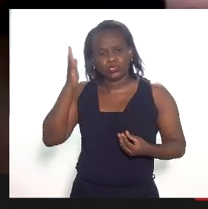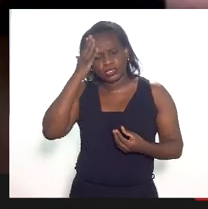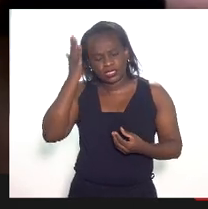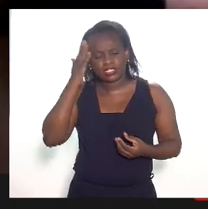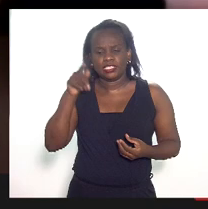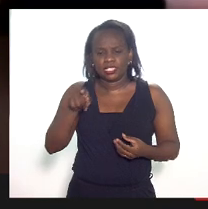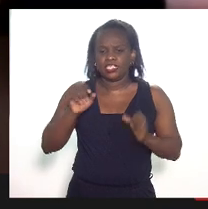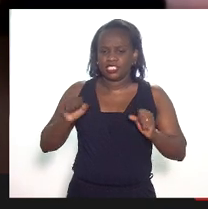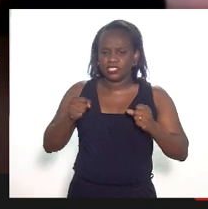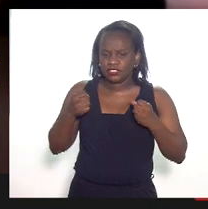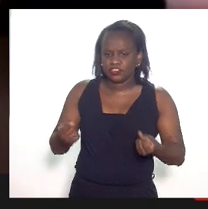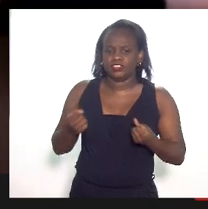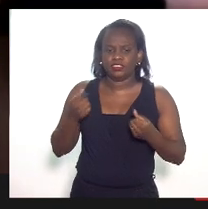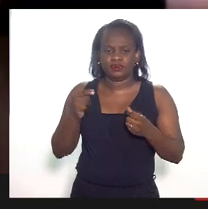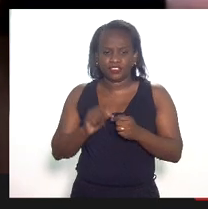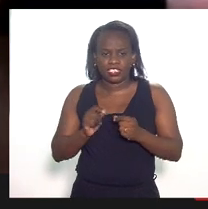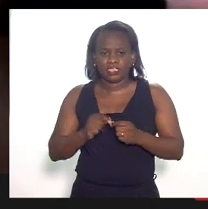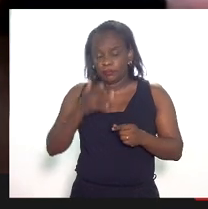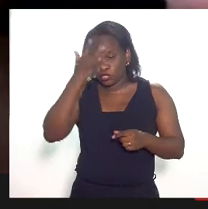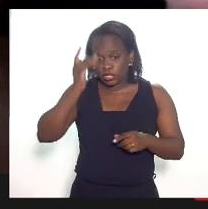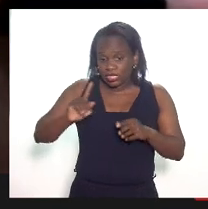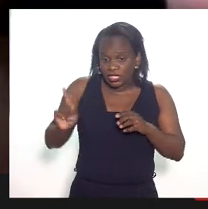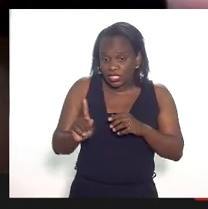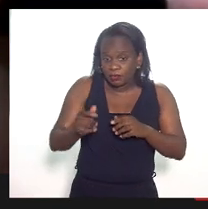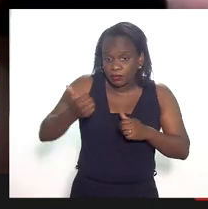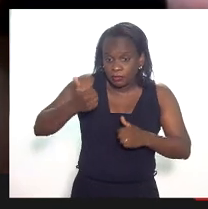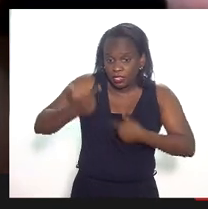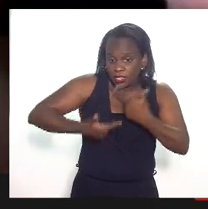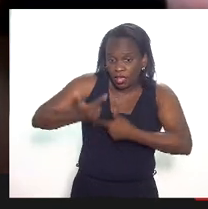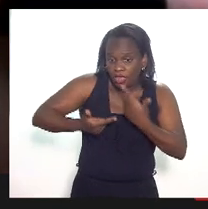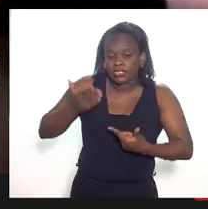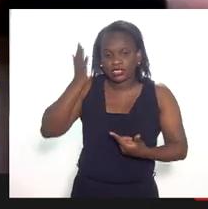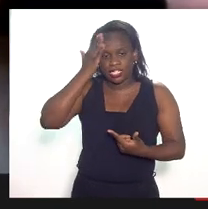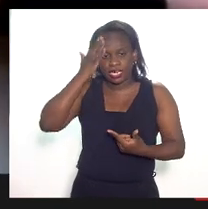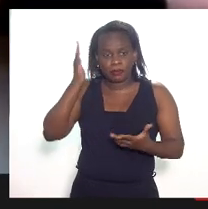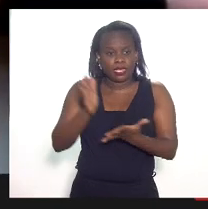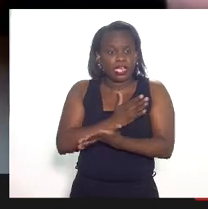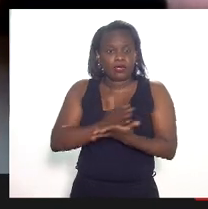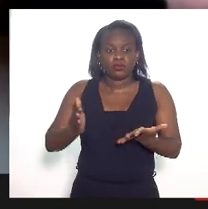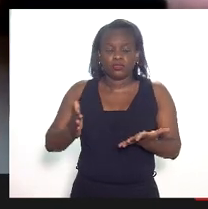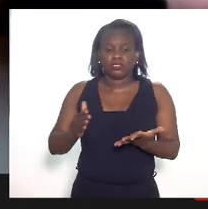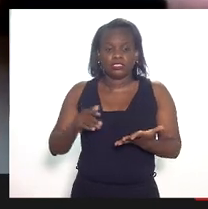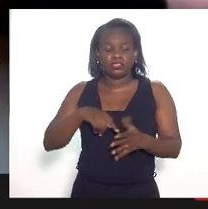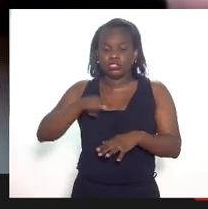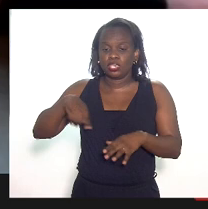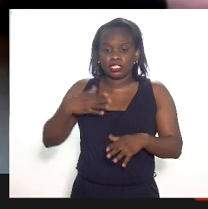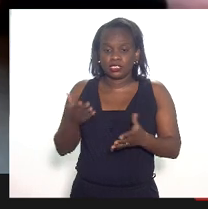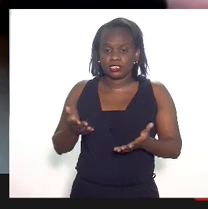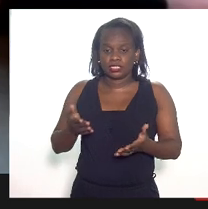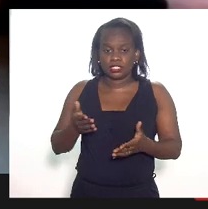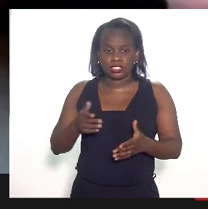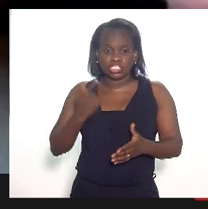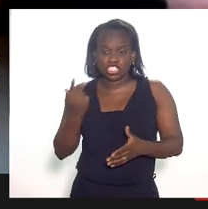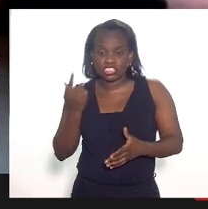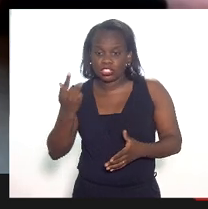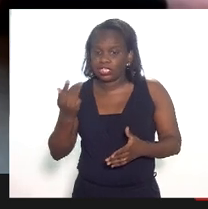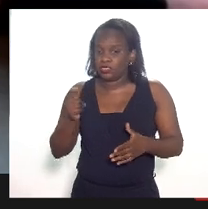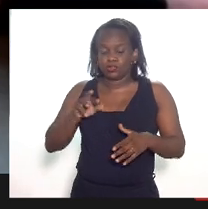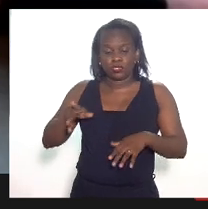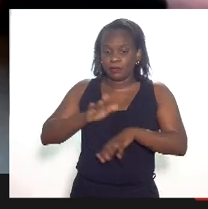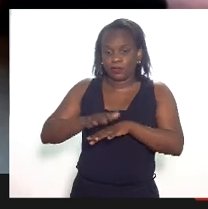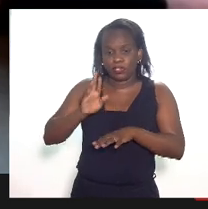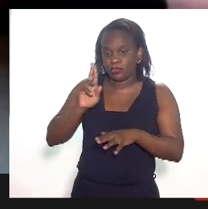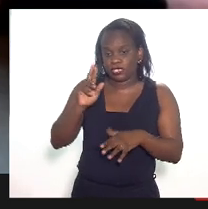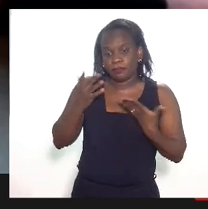esforço do coronel de Velho. Quem está na ponta sabe disso. São coisas que fogem até a nossa gestão. Coisas assim, mas